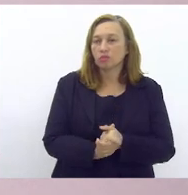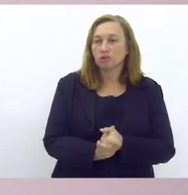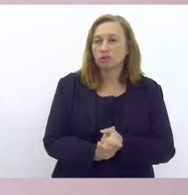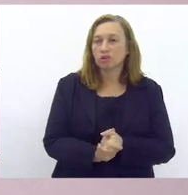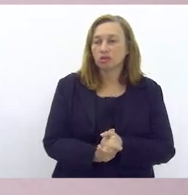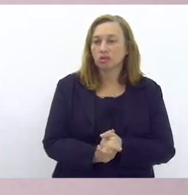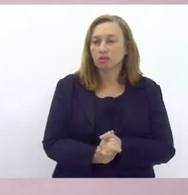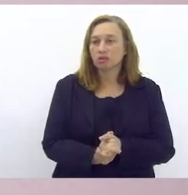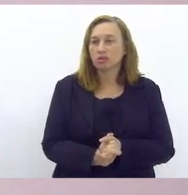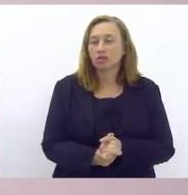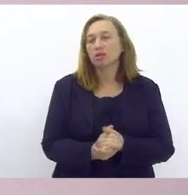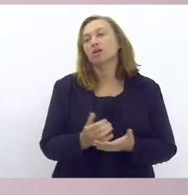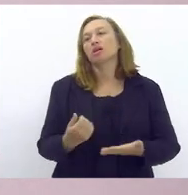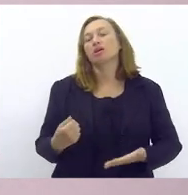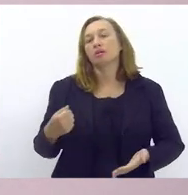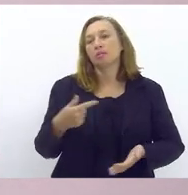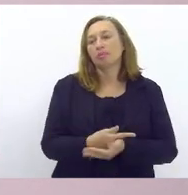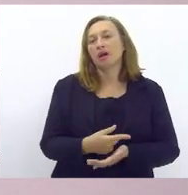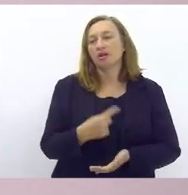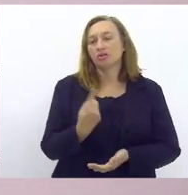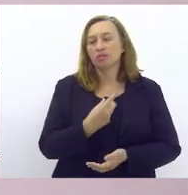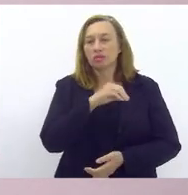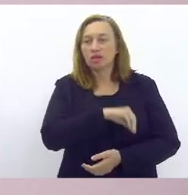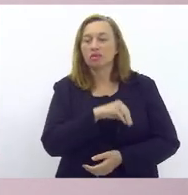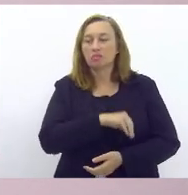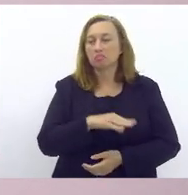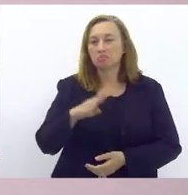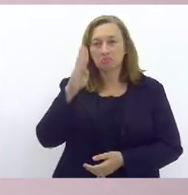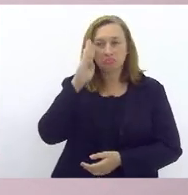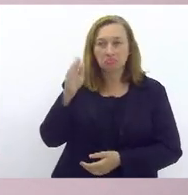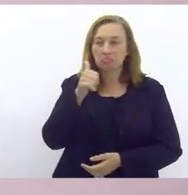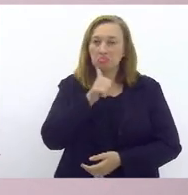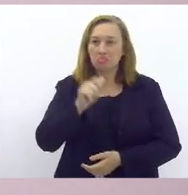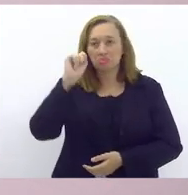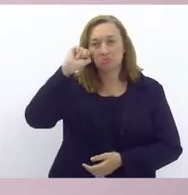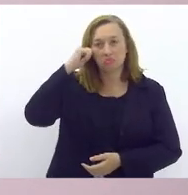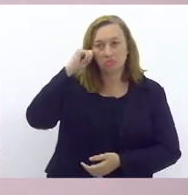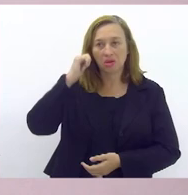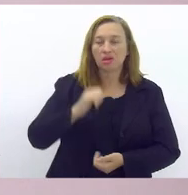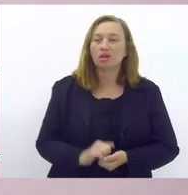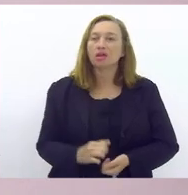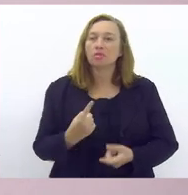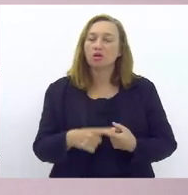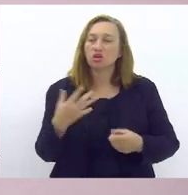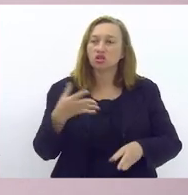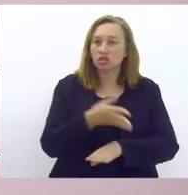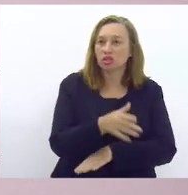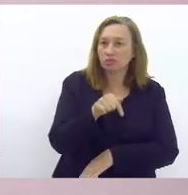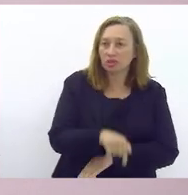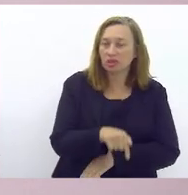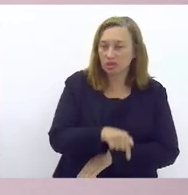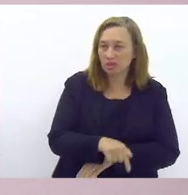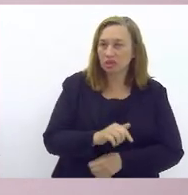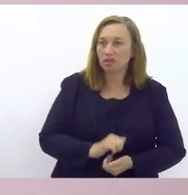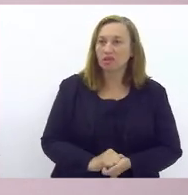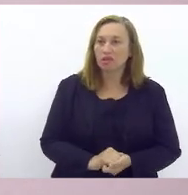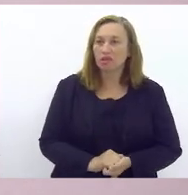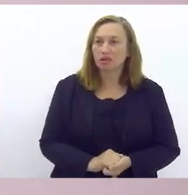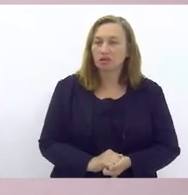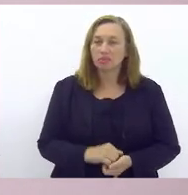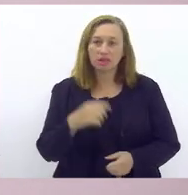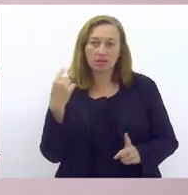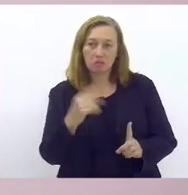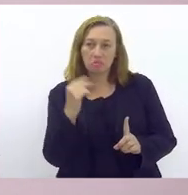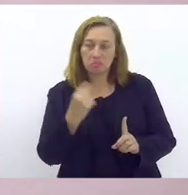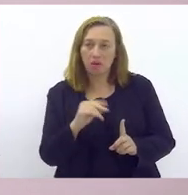nunca. Principalmente se formos mulheres pretas. Porque nós, mulheres pretas, chegamos aqui para sermos